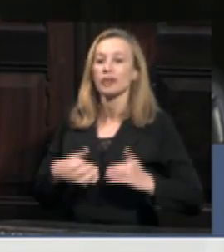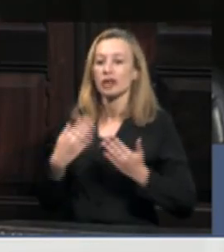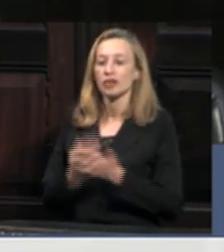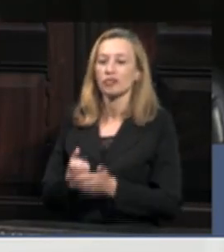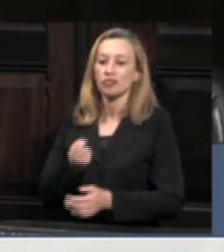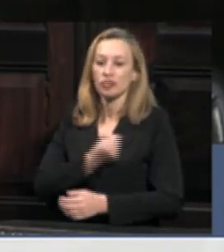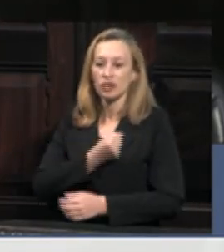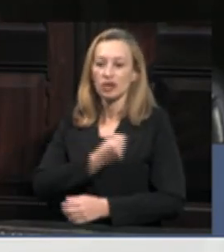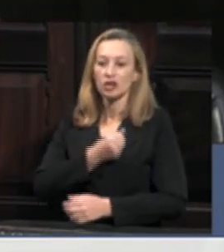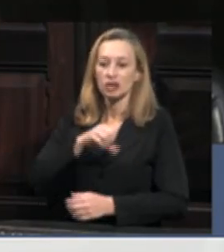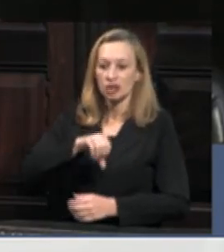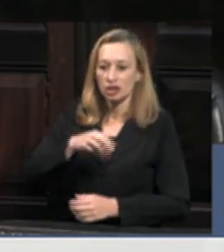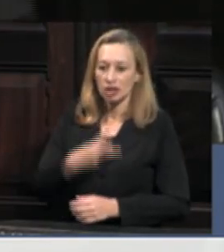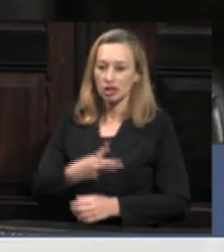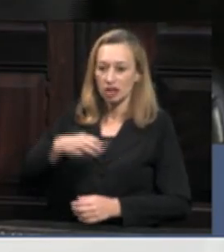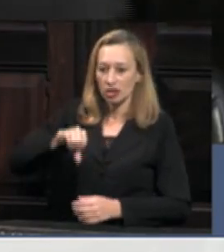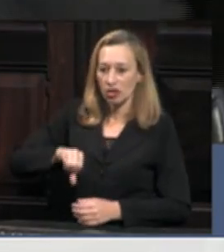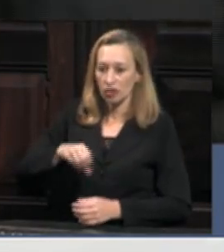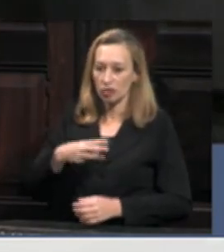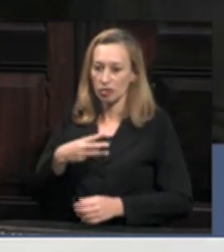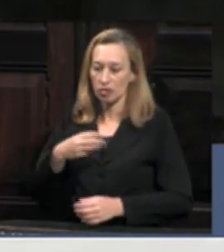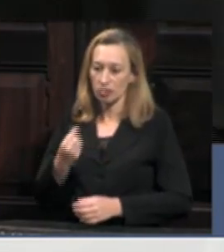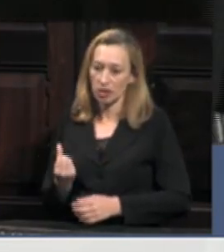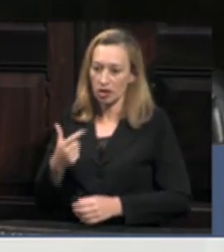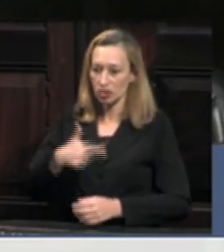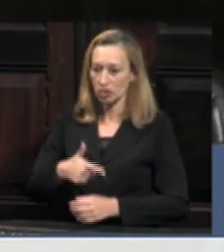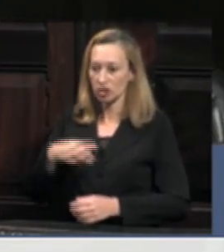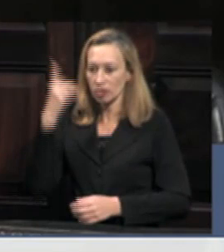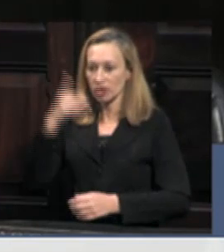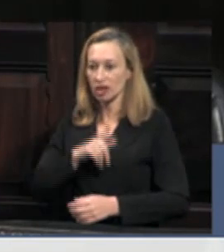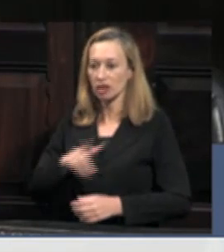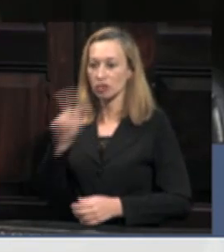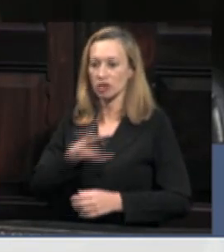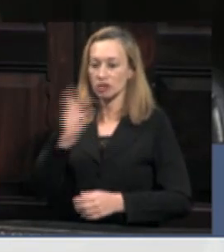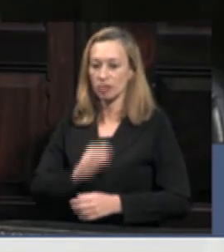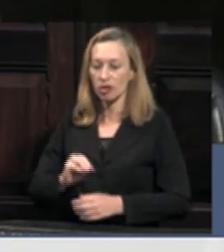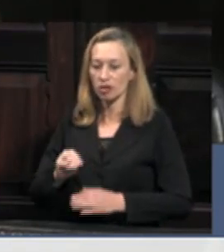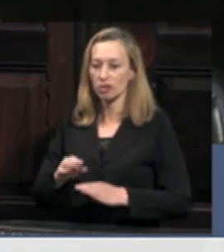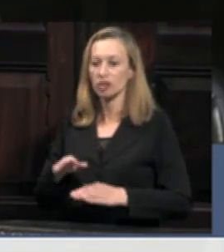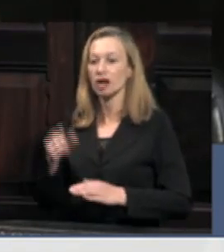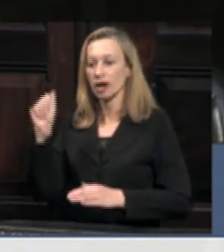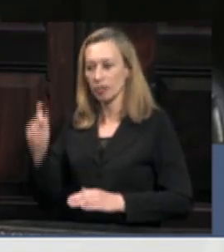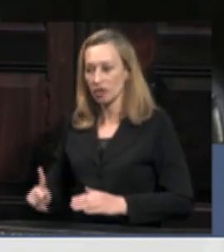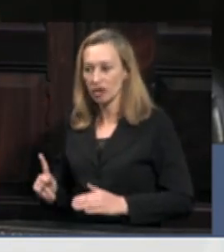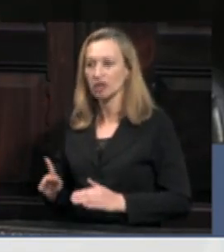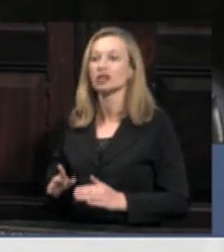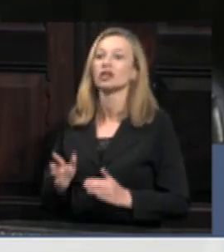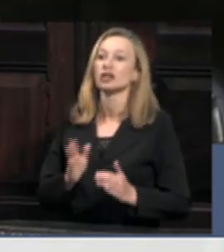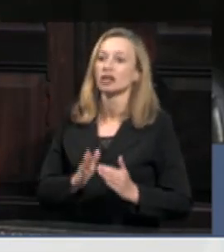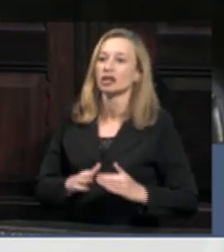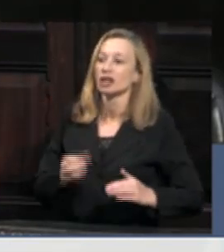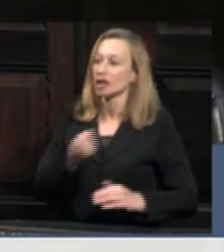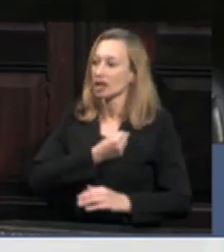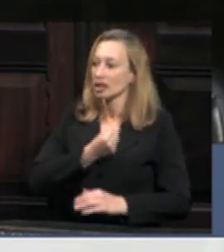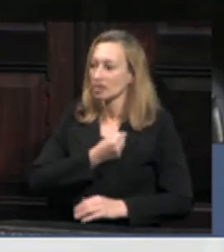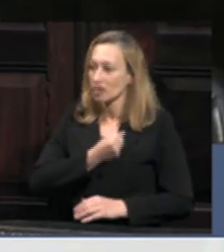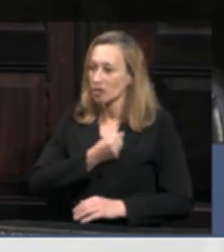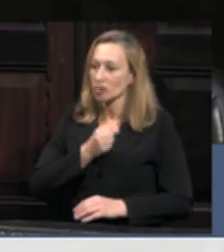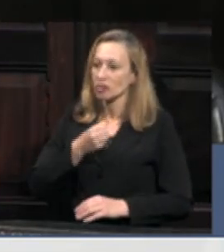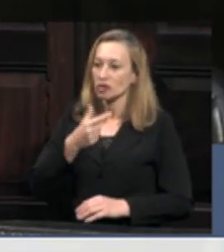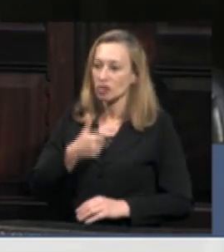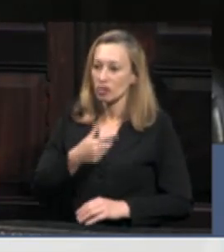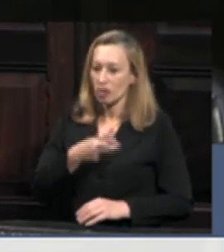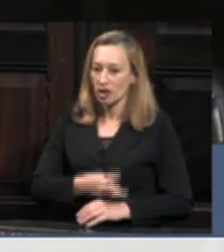de lei 4962, deputado Luiz Paulo. Senhores que aprovam, nesse estão aprovados. Requer inclusão na ordem do dia do projeto de lei